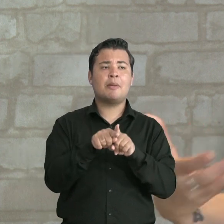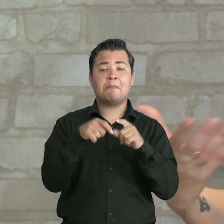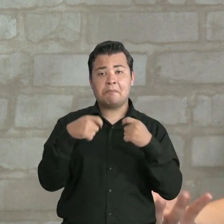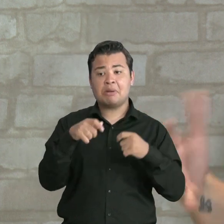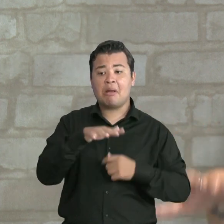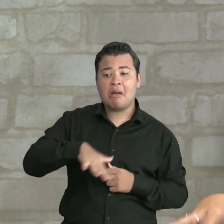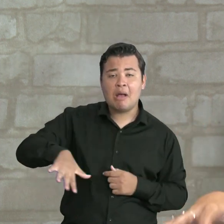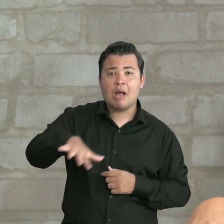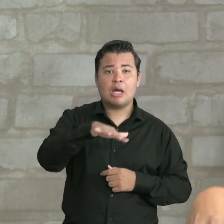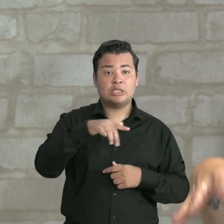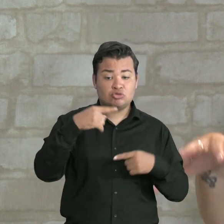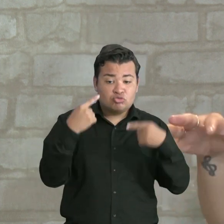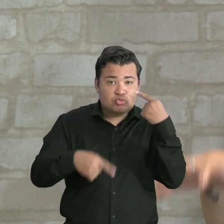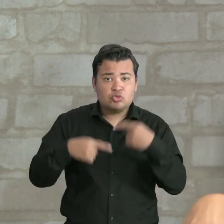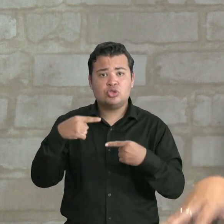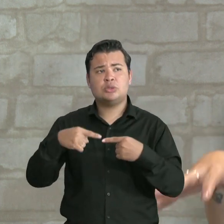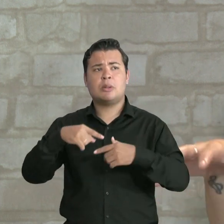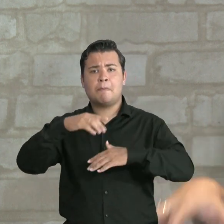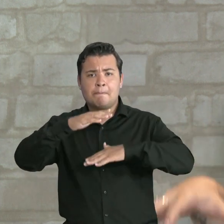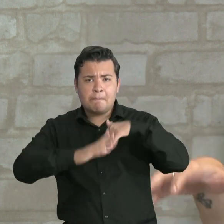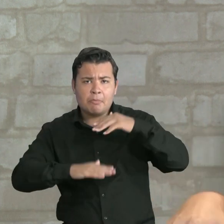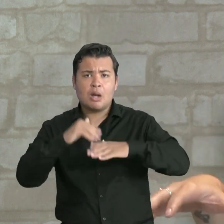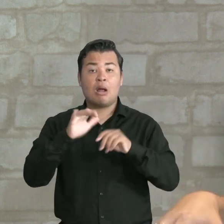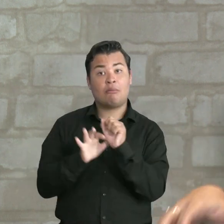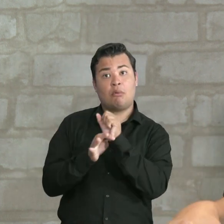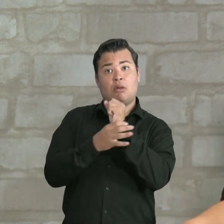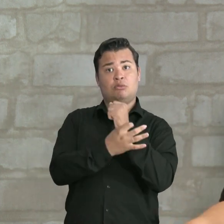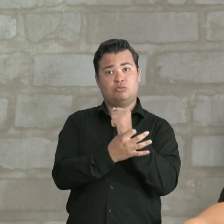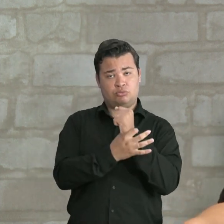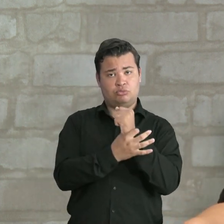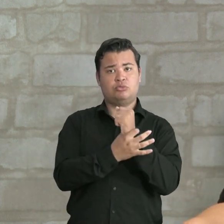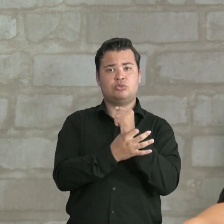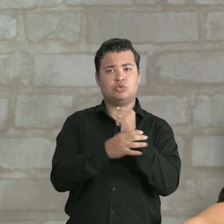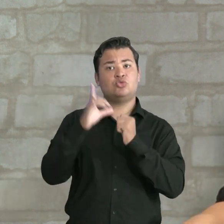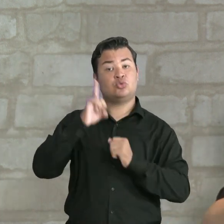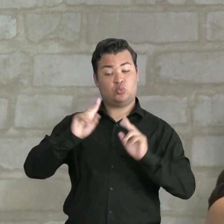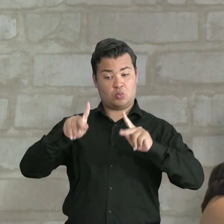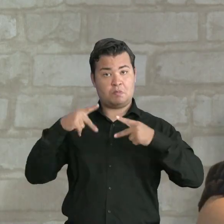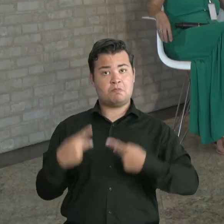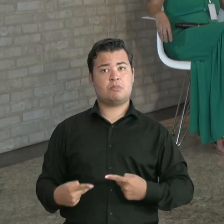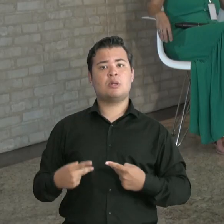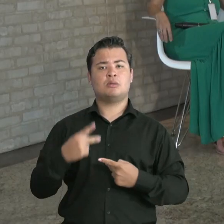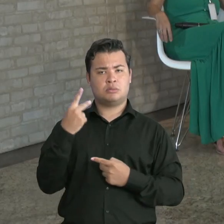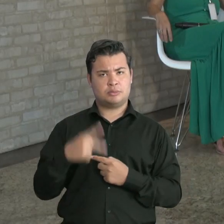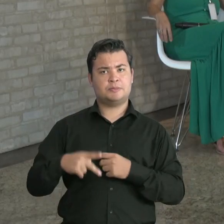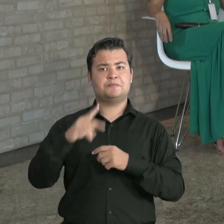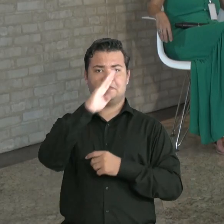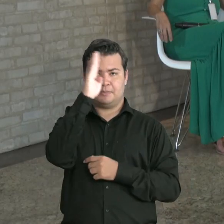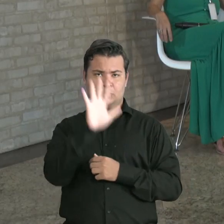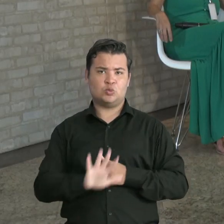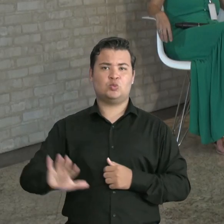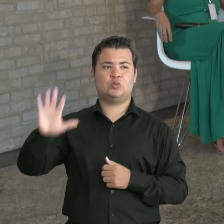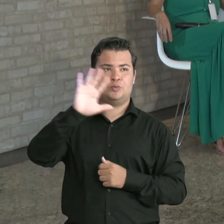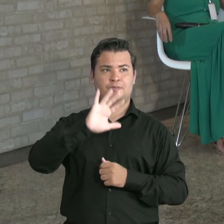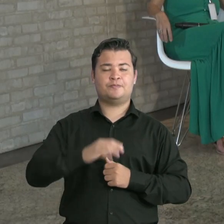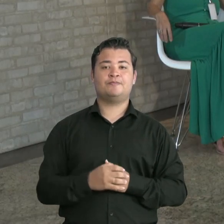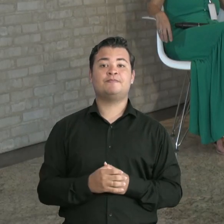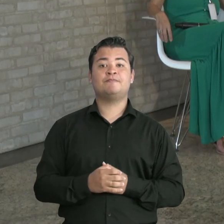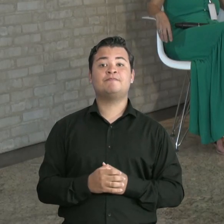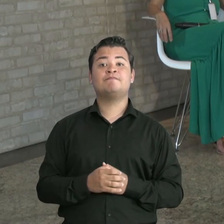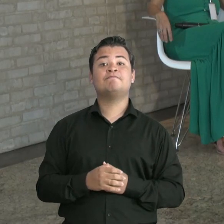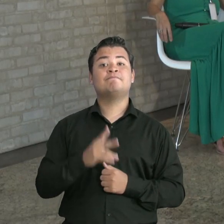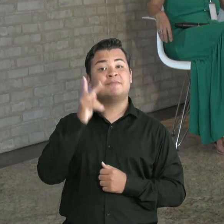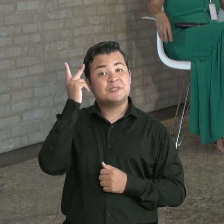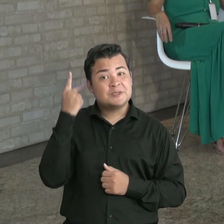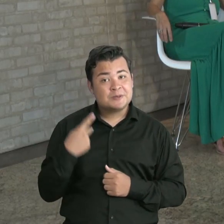de novas práticas em relação à garantia e valorização dos direitos humanos no Brasil. Sim, bom dia, Camila, bom dia a todos, bom